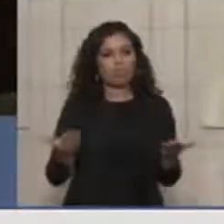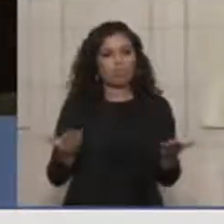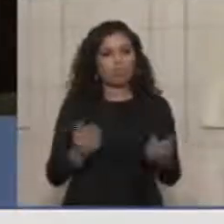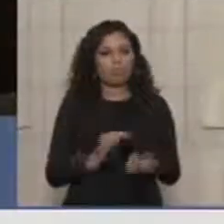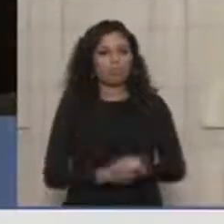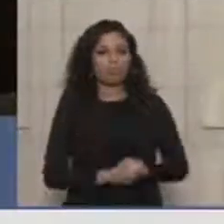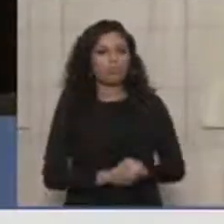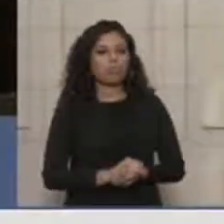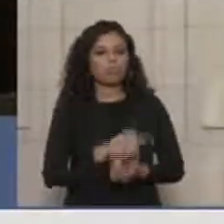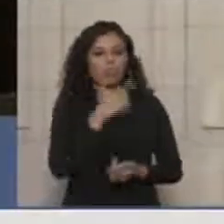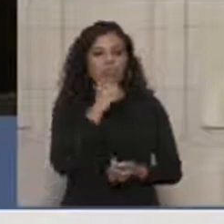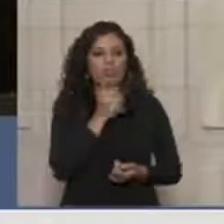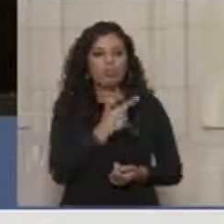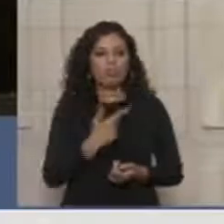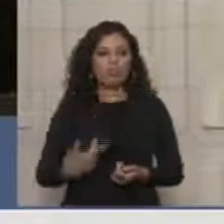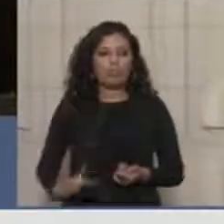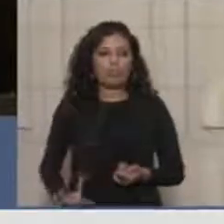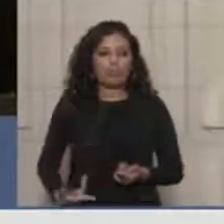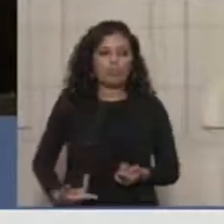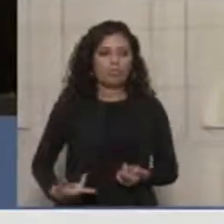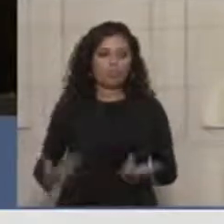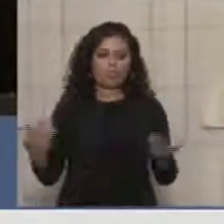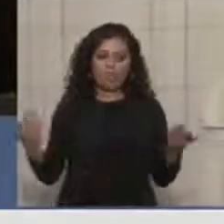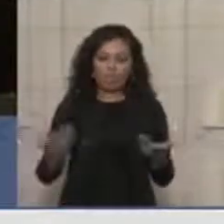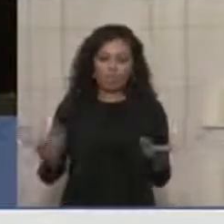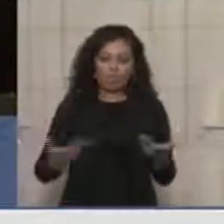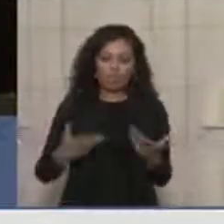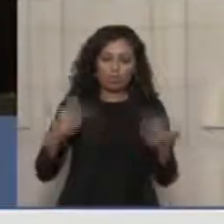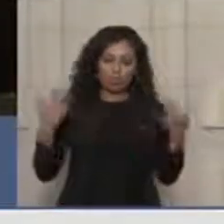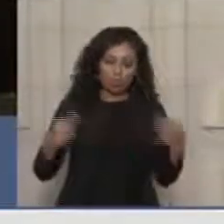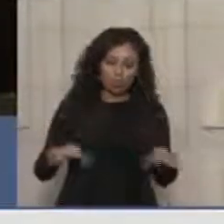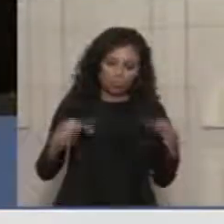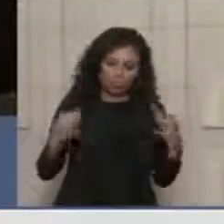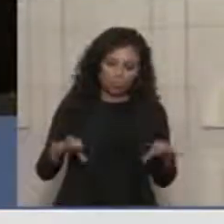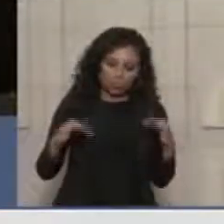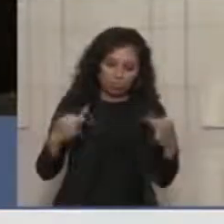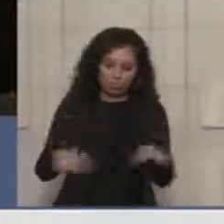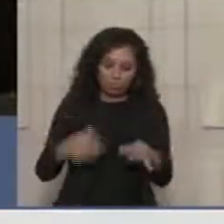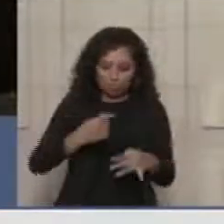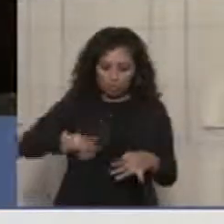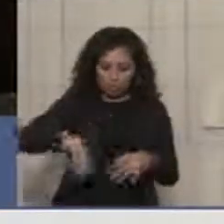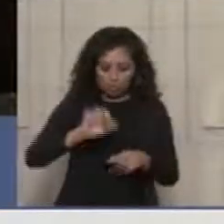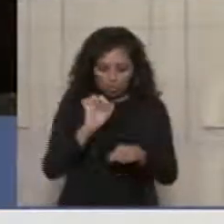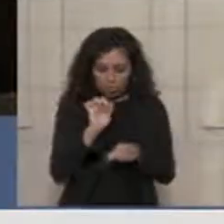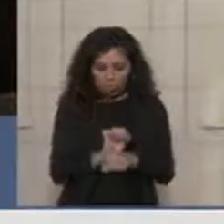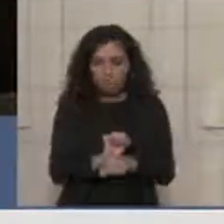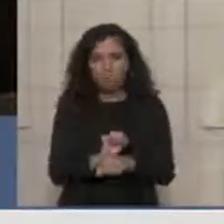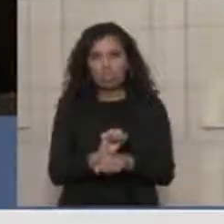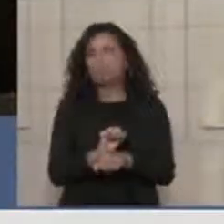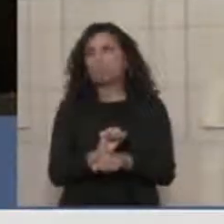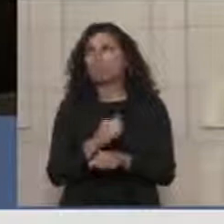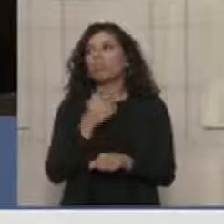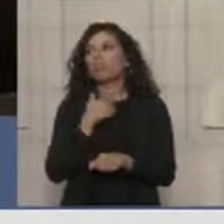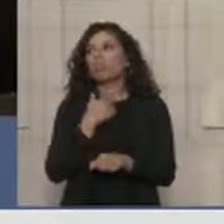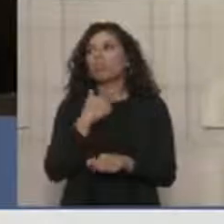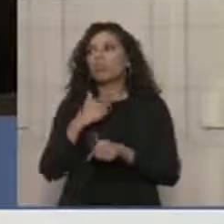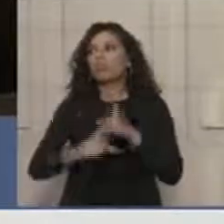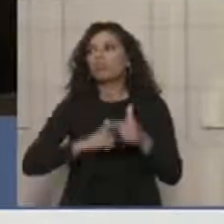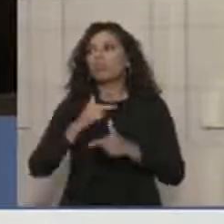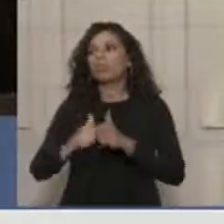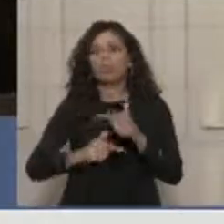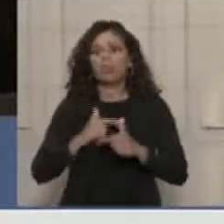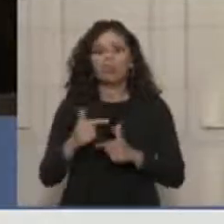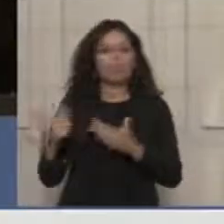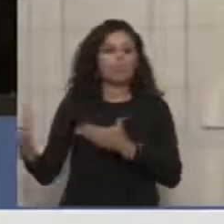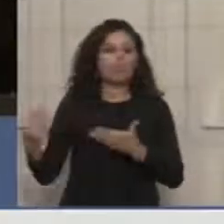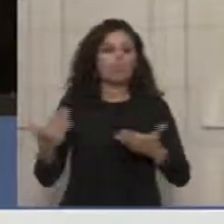presidente, em que pese o momento de dor, nós não podemos parar com o nosso trabalho parlamentar. E venho